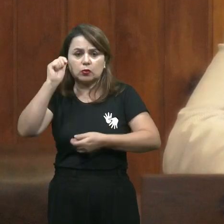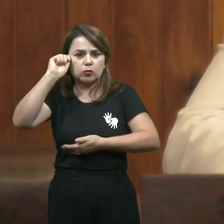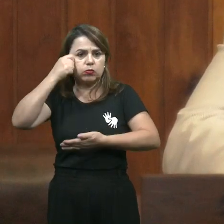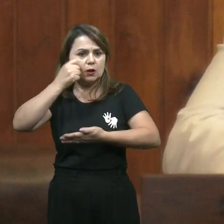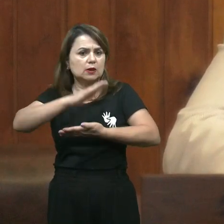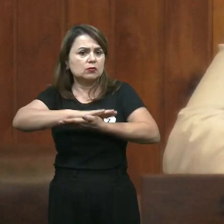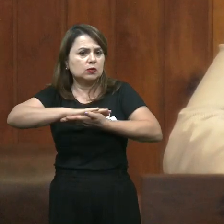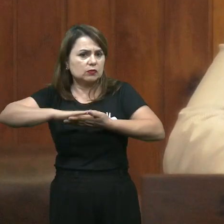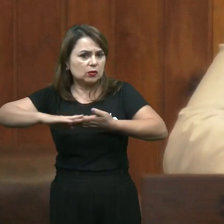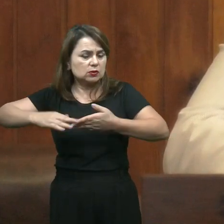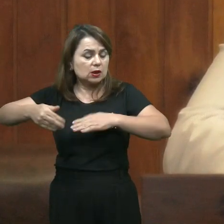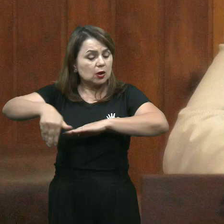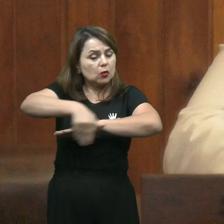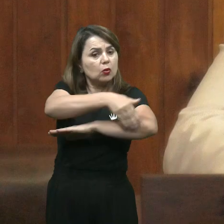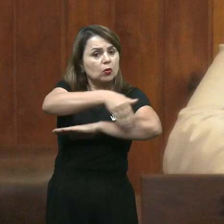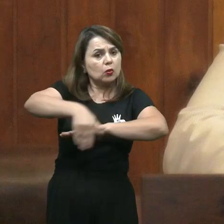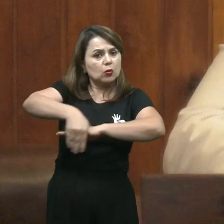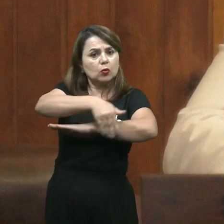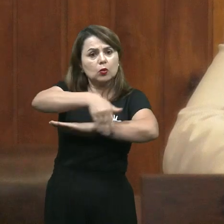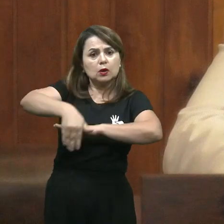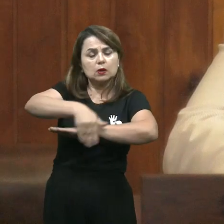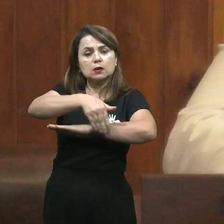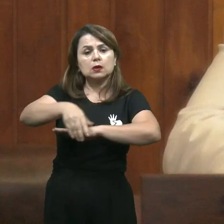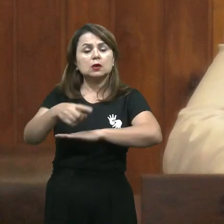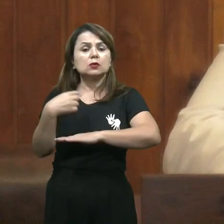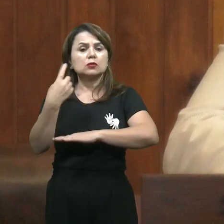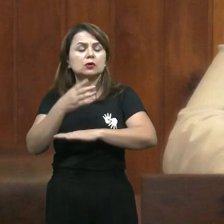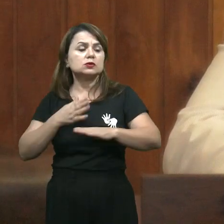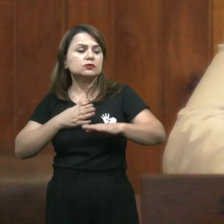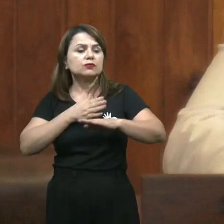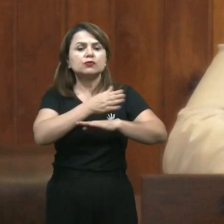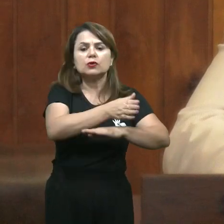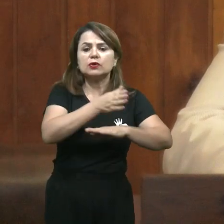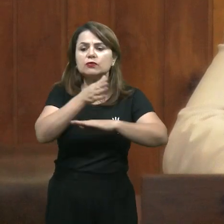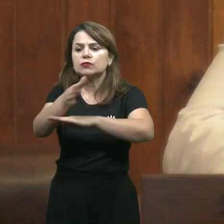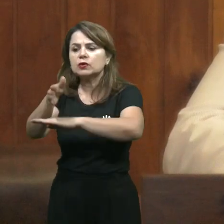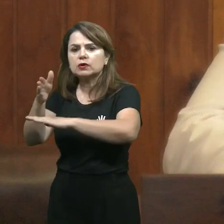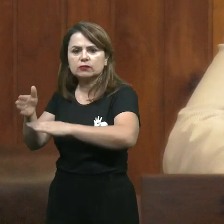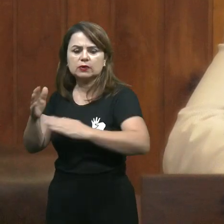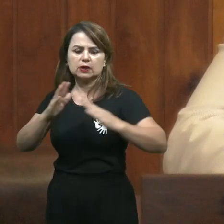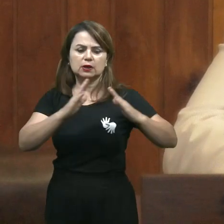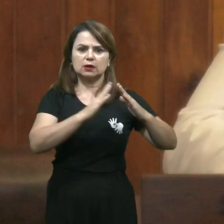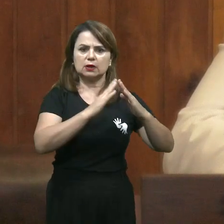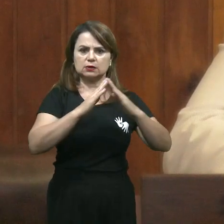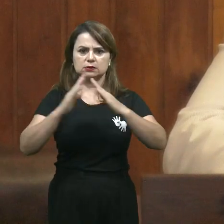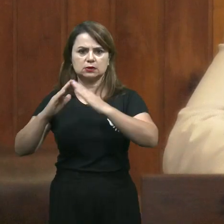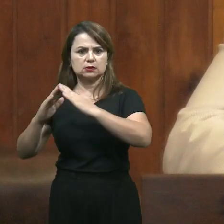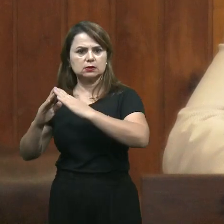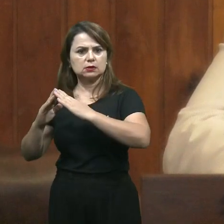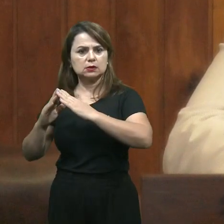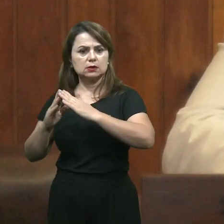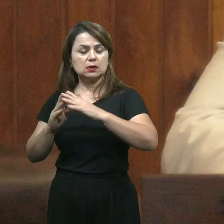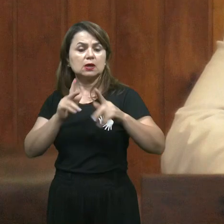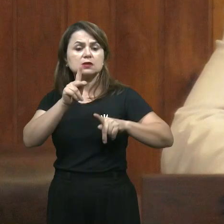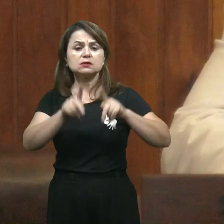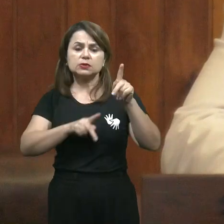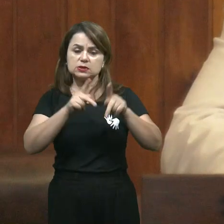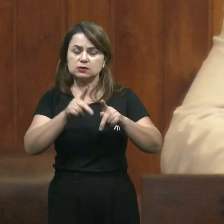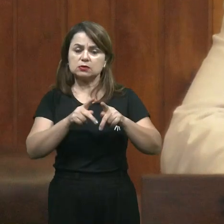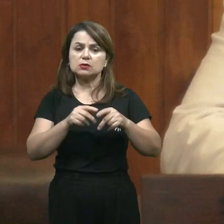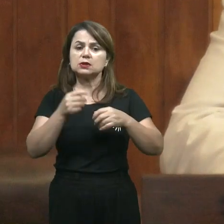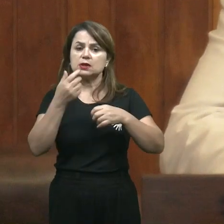Nós entramos em algumas casas e a maioria das crianças estão com problemas